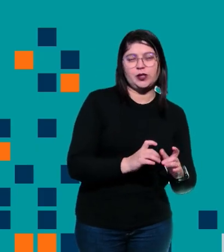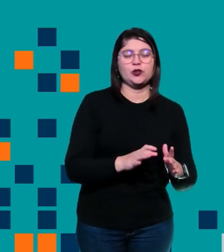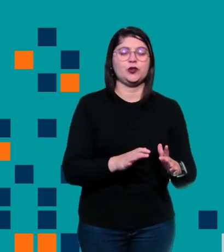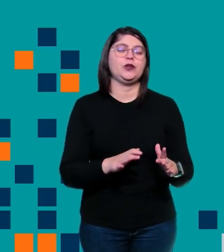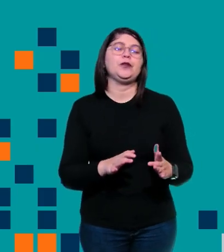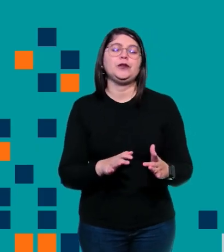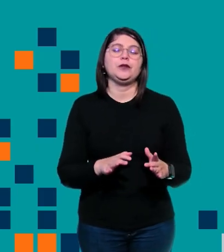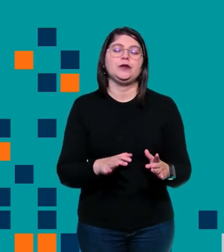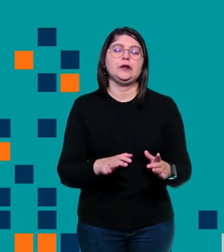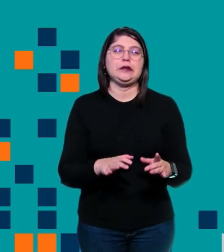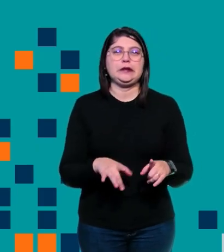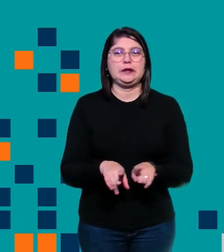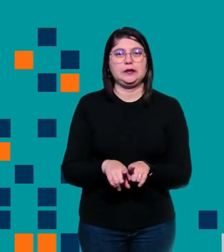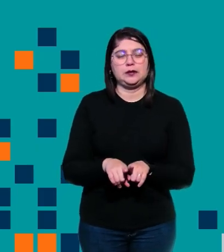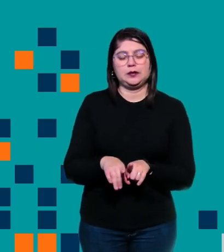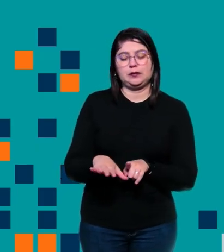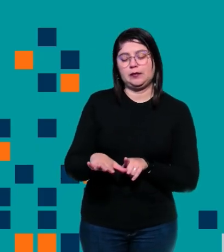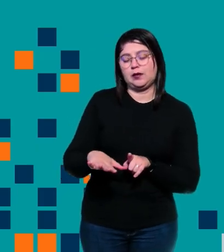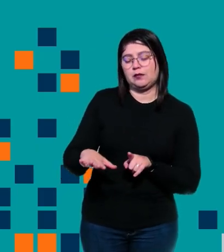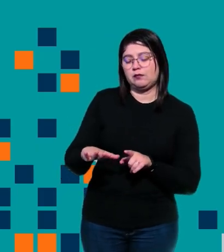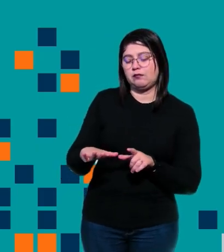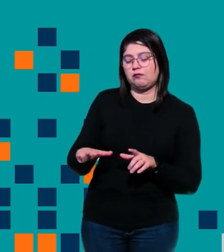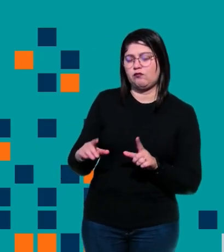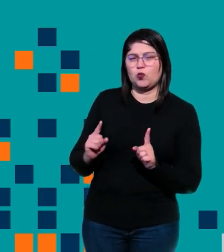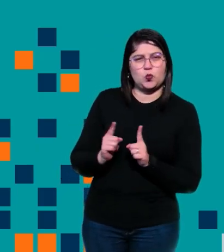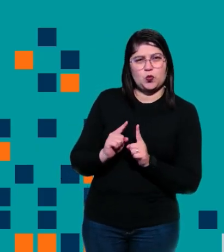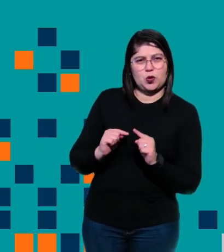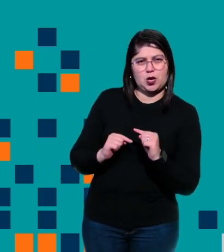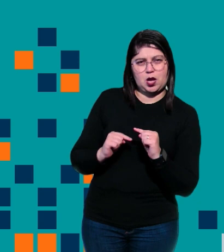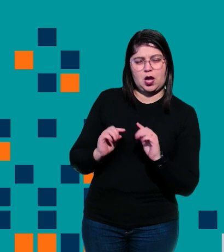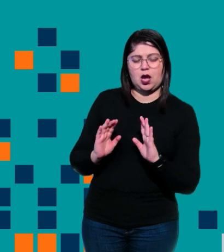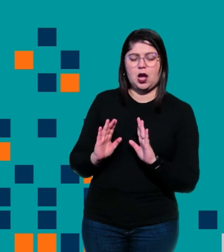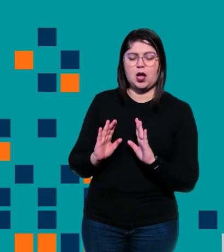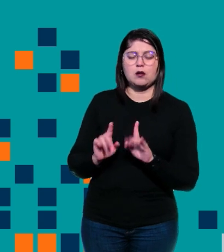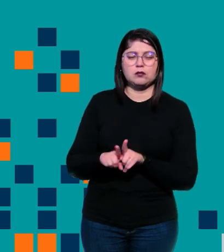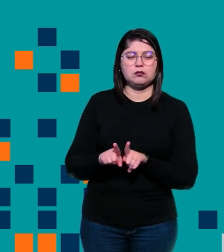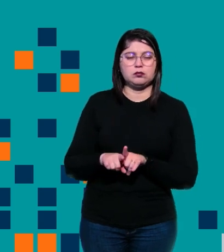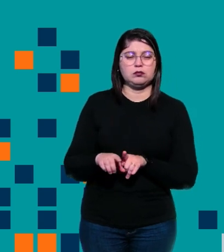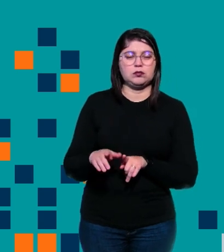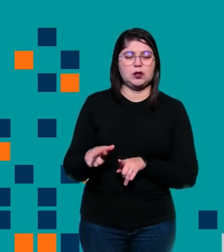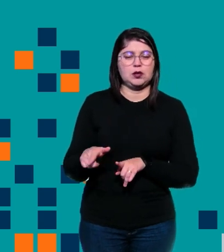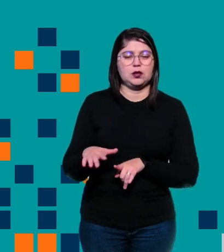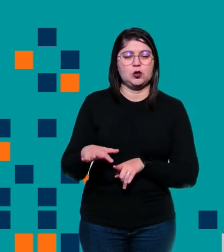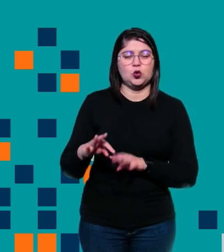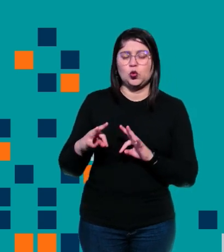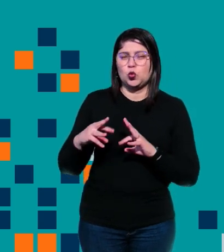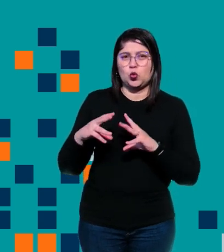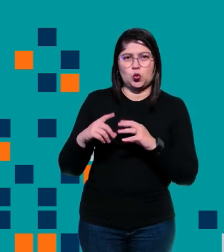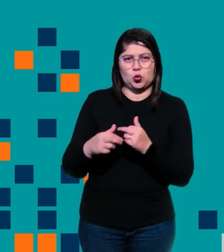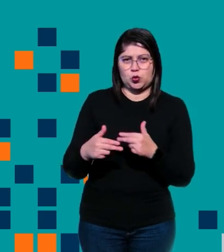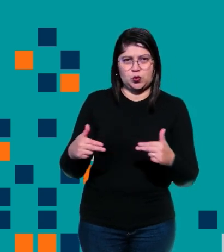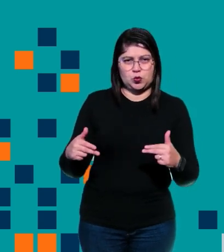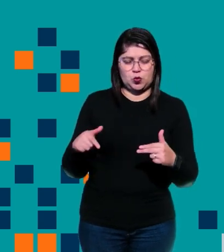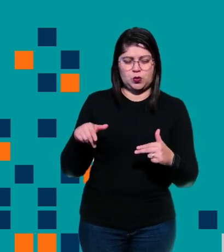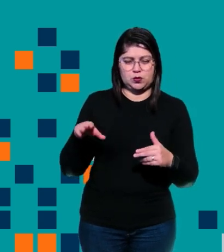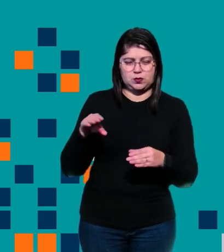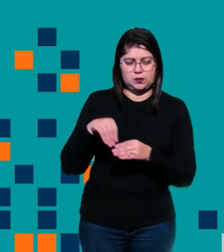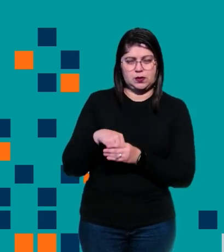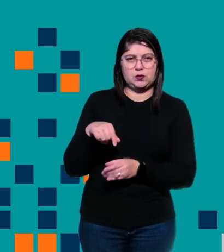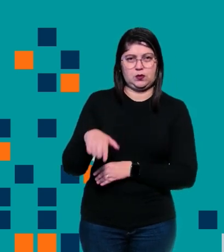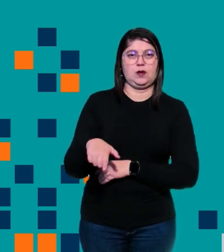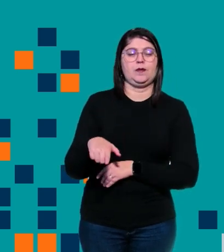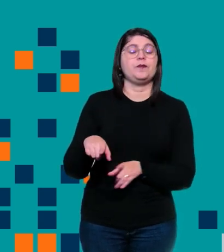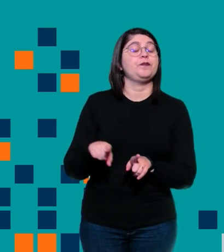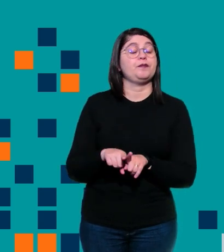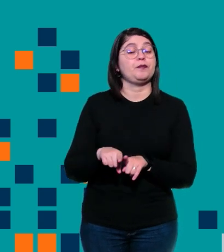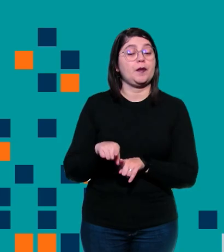e um auditório pequeno e o acervo, né? Aqui está todo o acervo do Burle Marx, vai estar aí. E